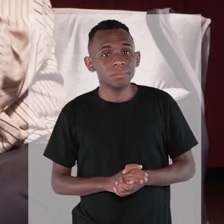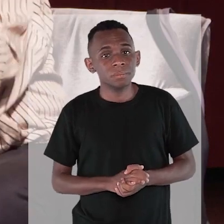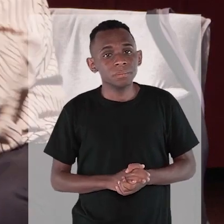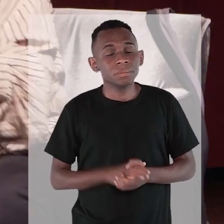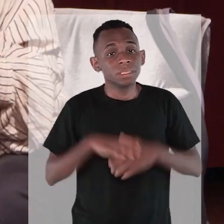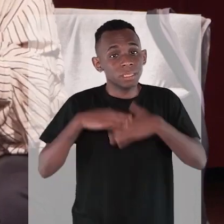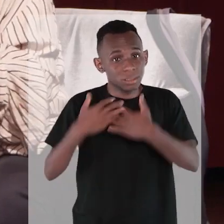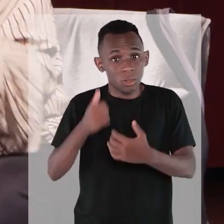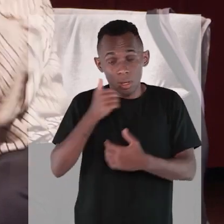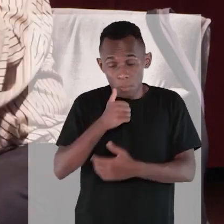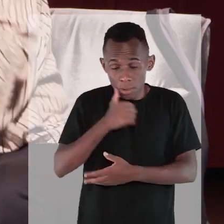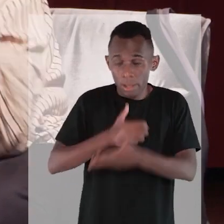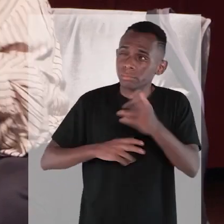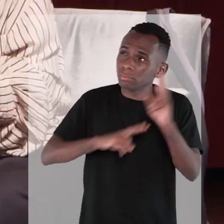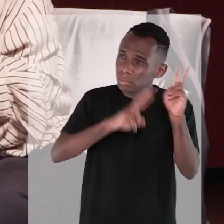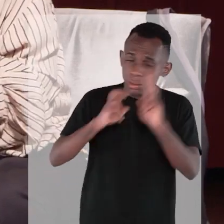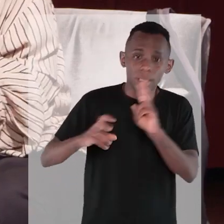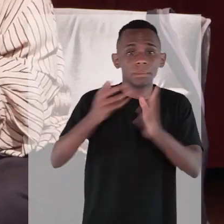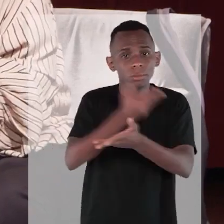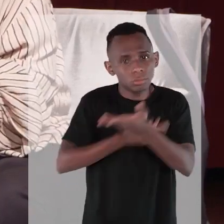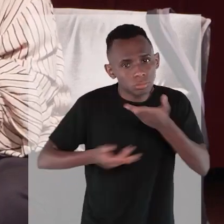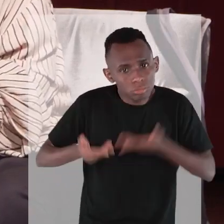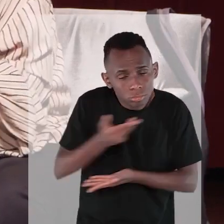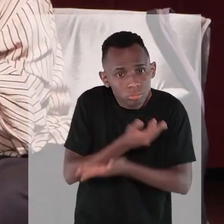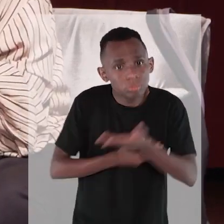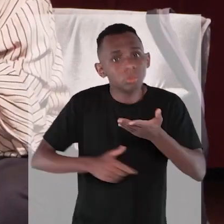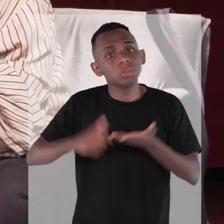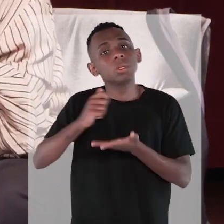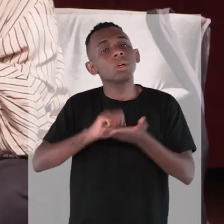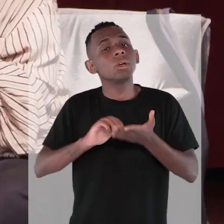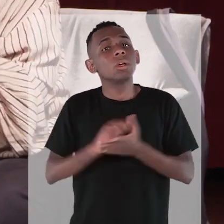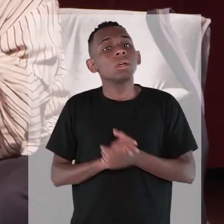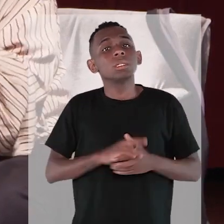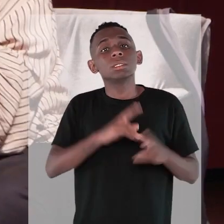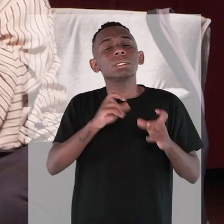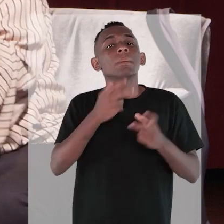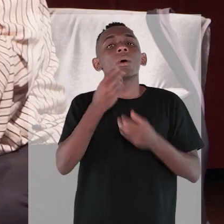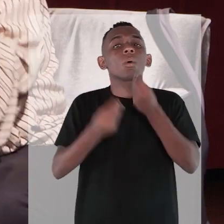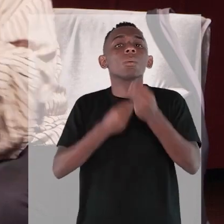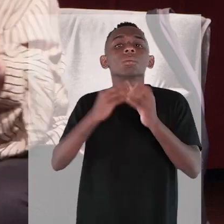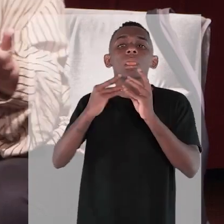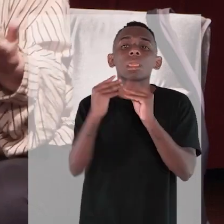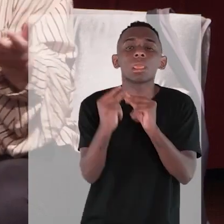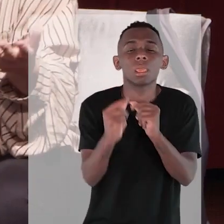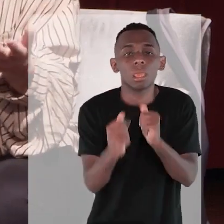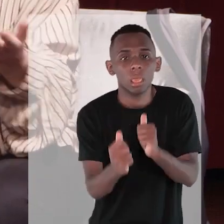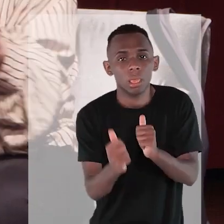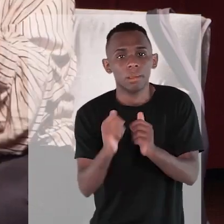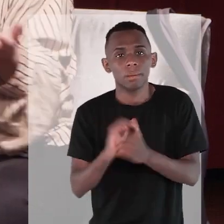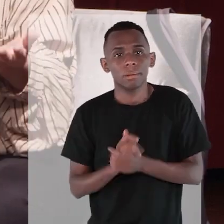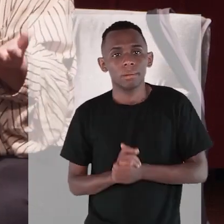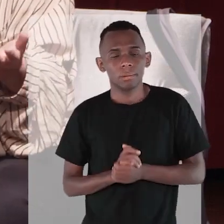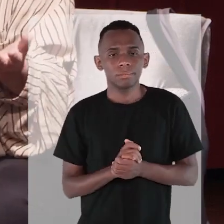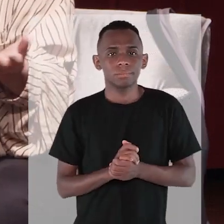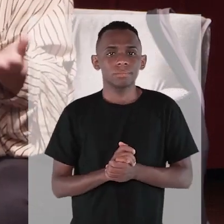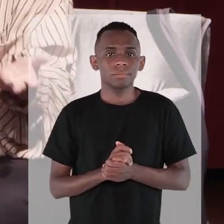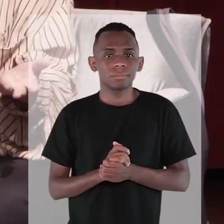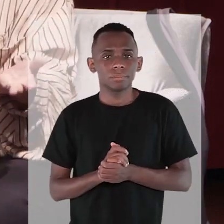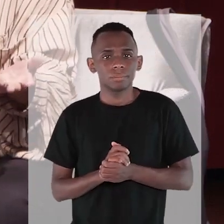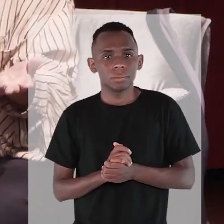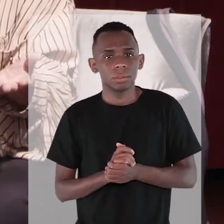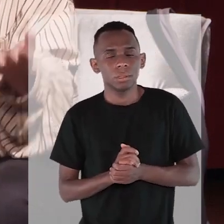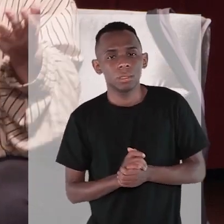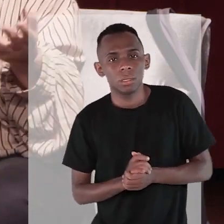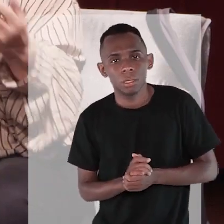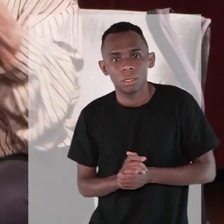a importância da ralé para esse tipo de ação de destruição, você fala assim, pô, ela viu